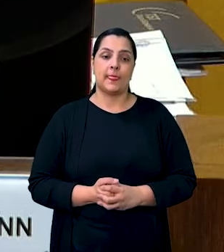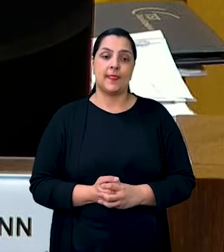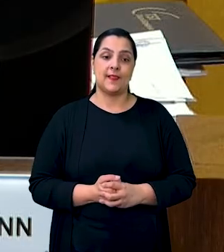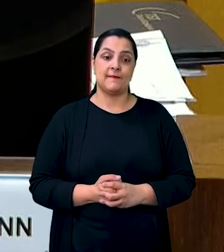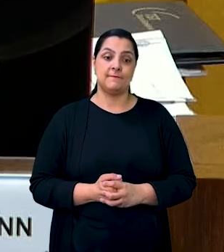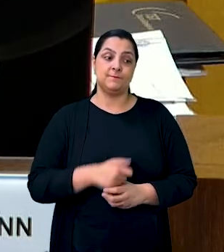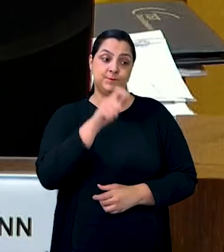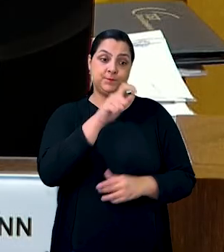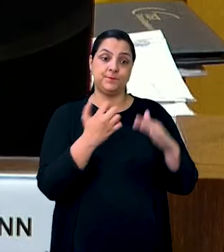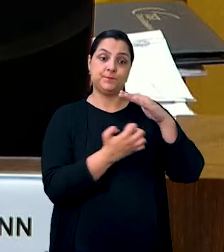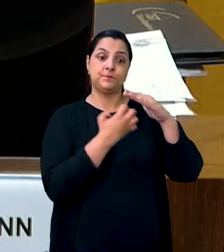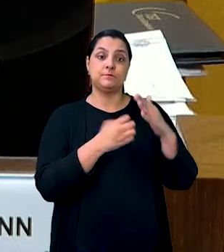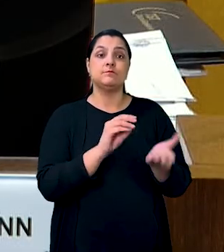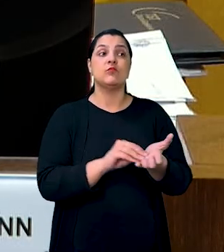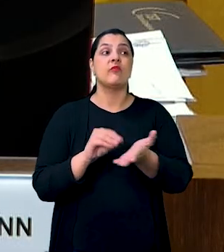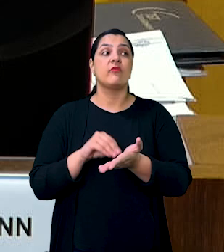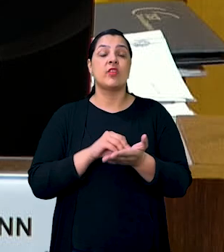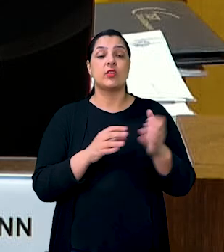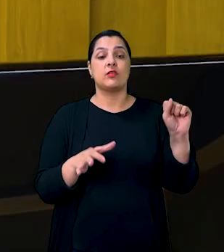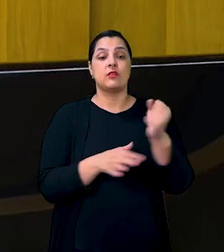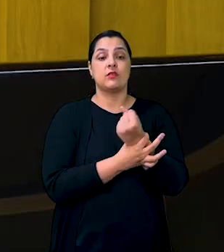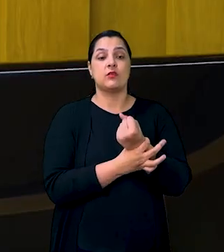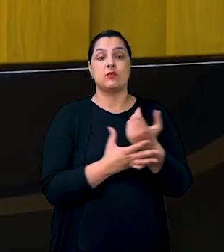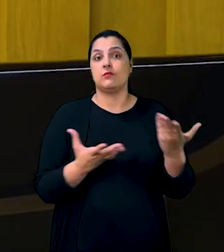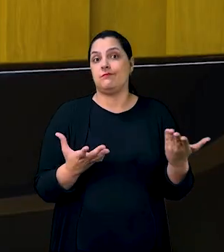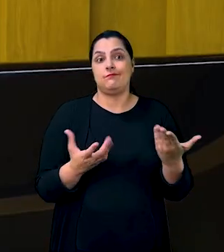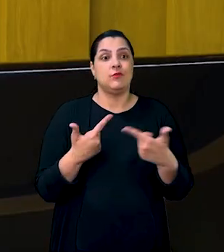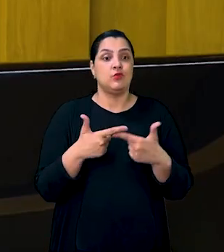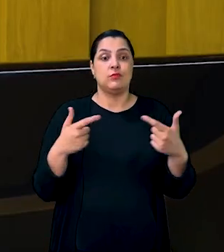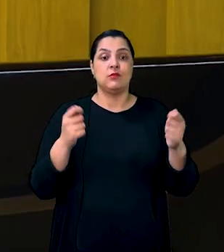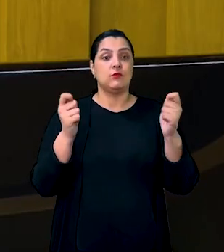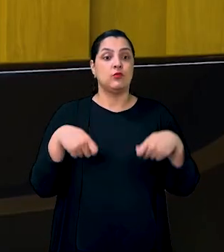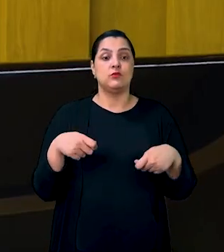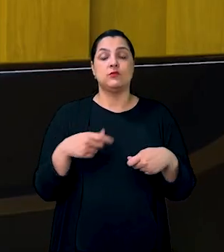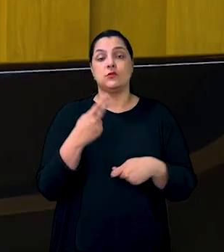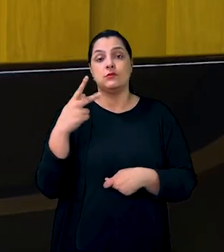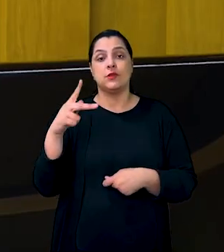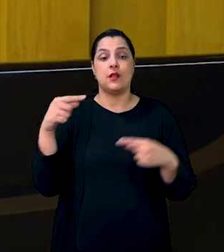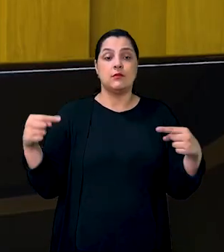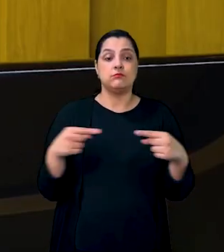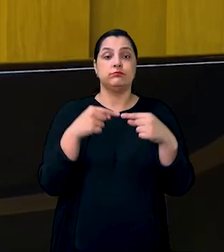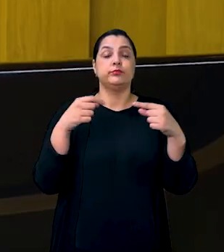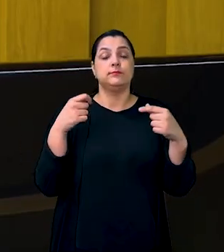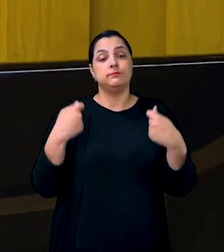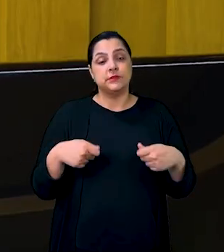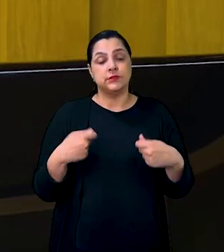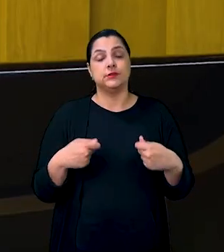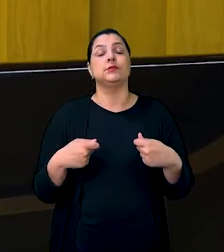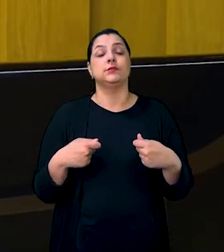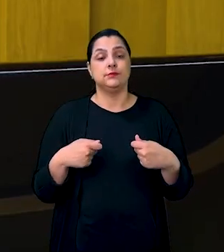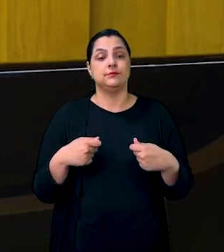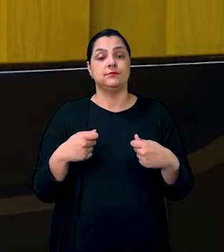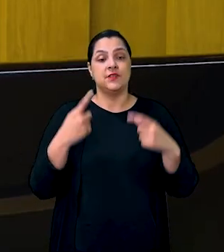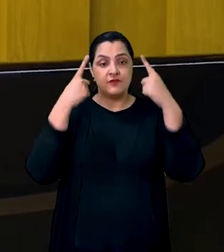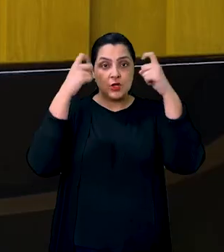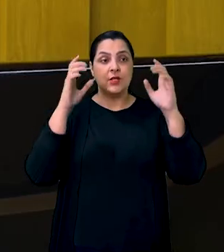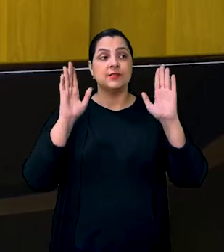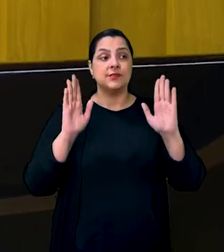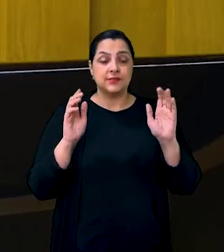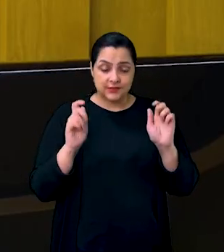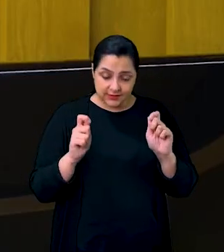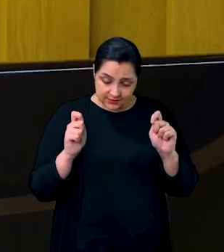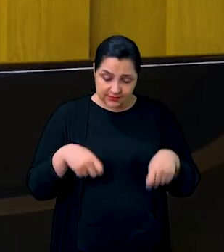Para o ministro, a empregadora foi negligente ao não garantir condições de segurança adequadas ao risco de